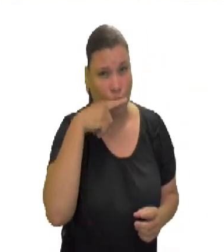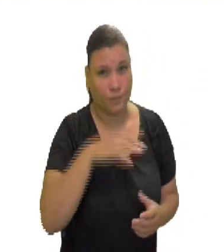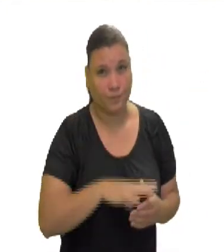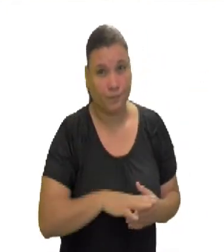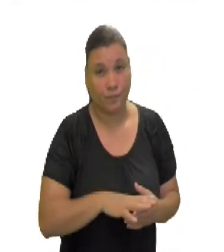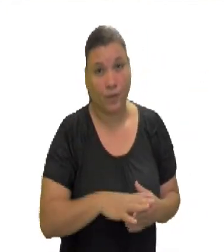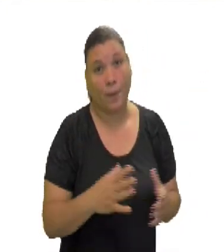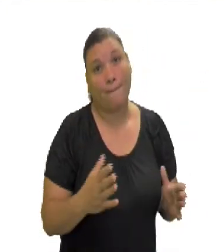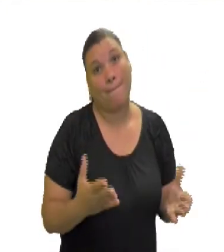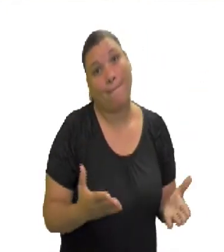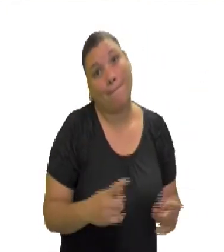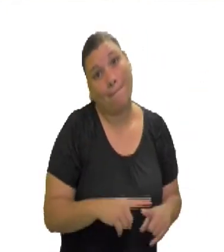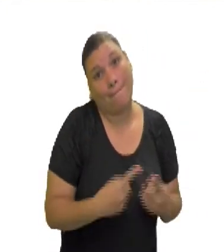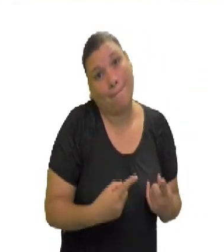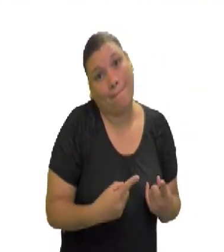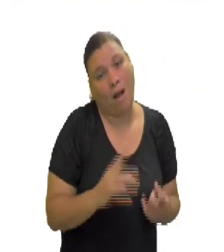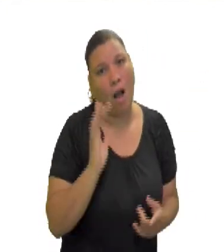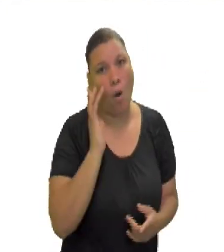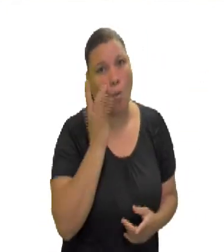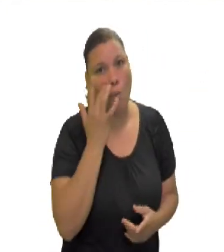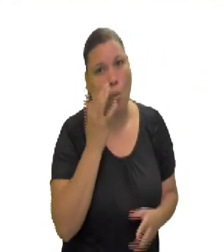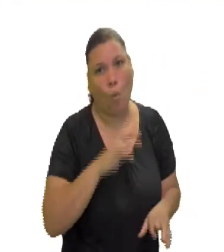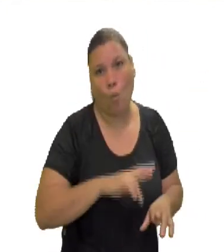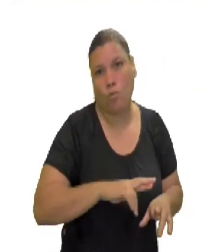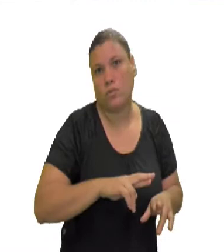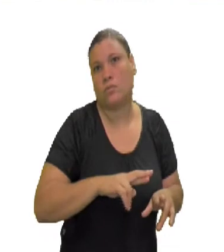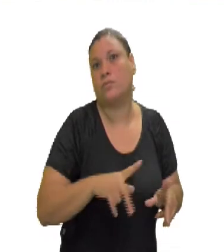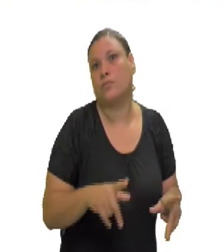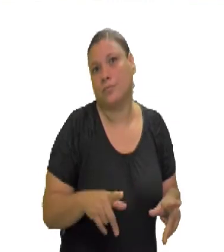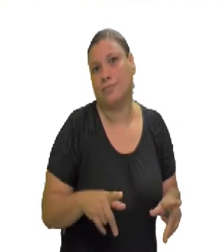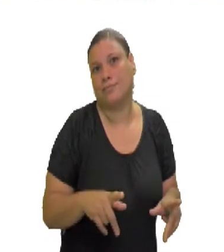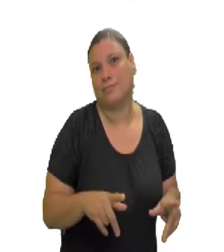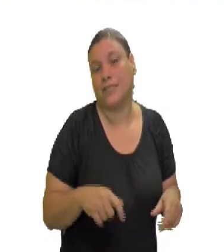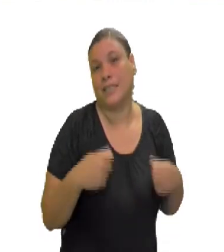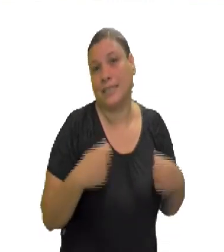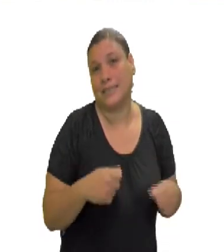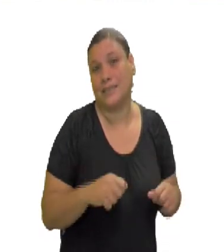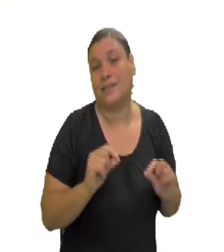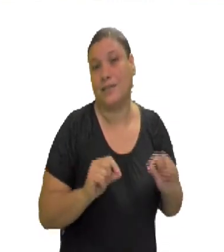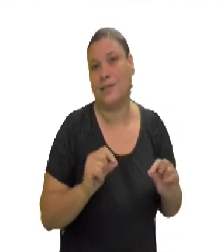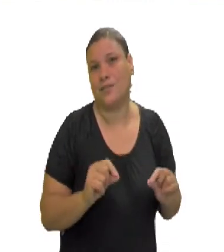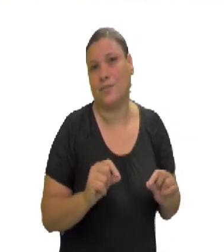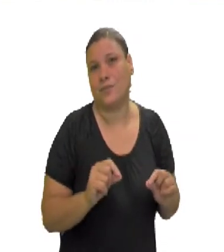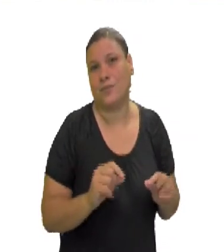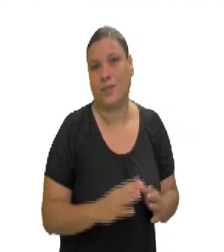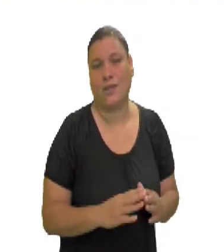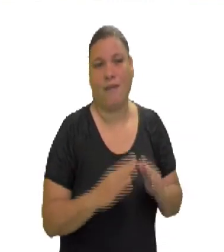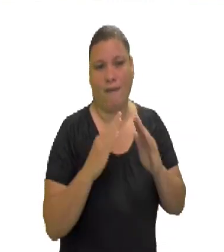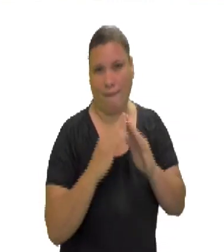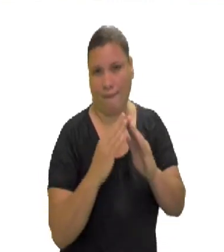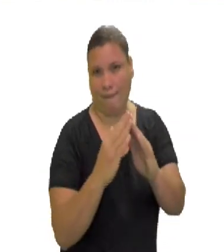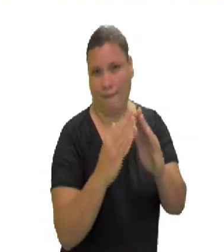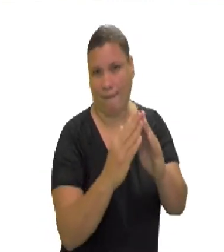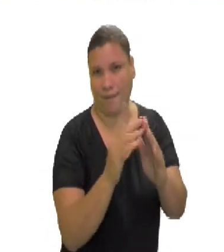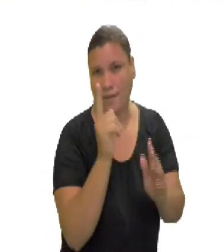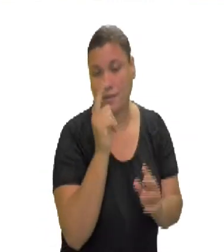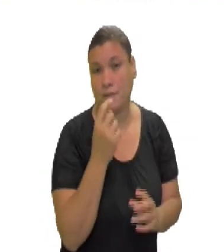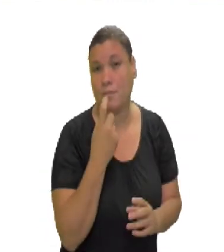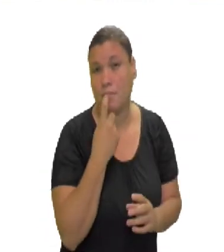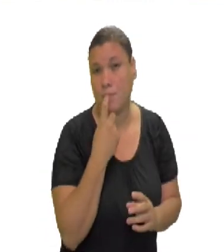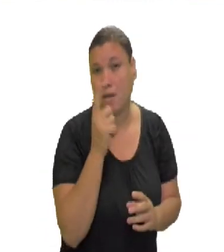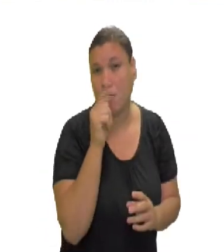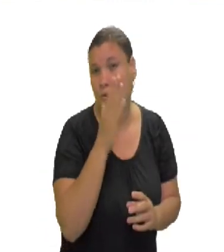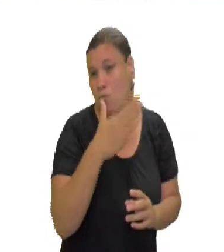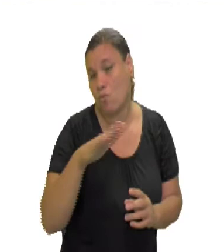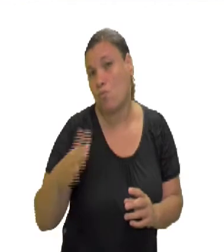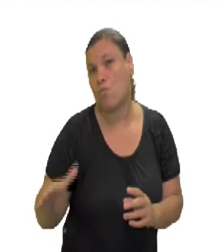totalmente diferente. A pessoa precisava ter ali perto, próximo do rio, uma moradia, uma forma de ficar, e